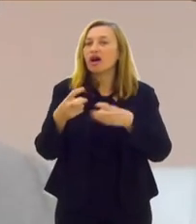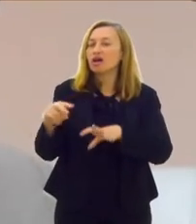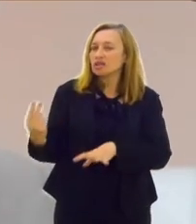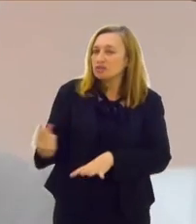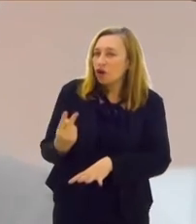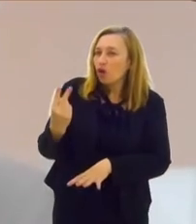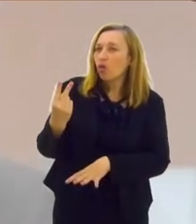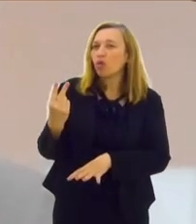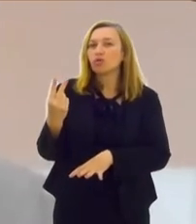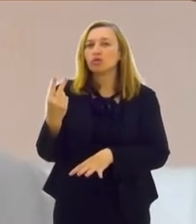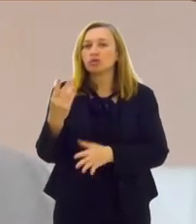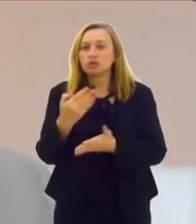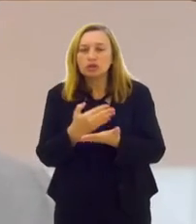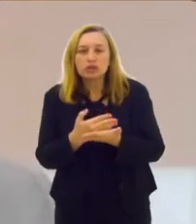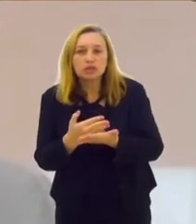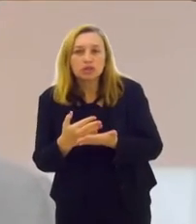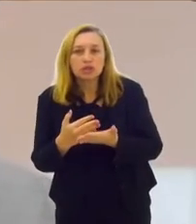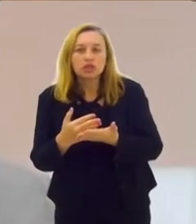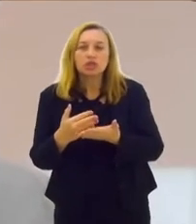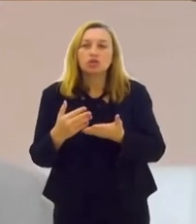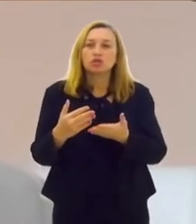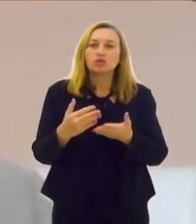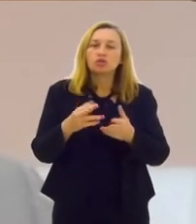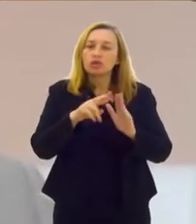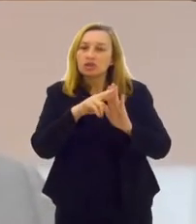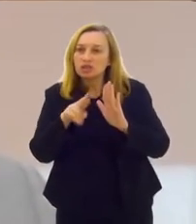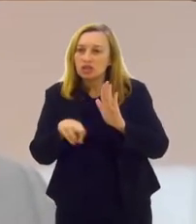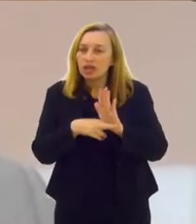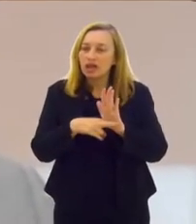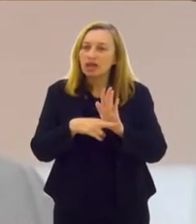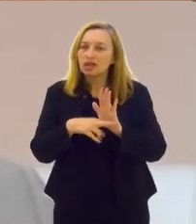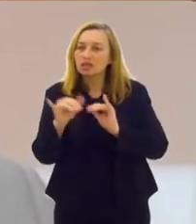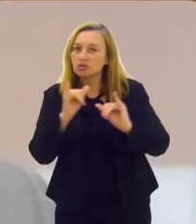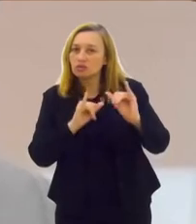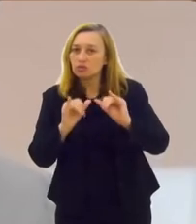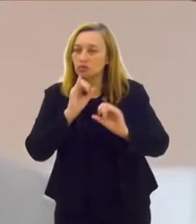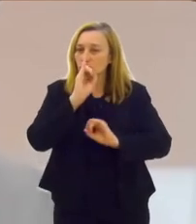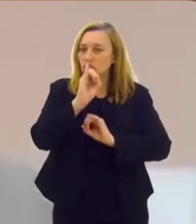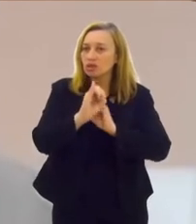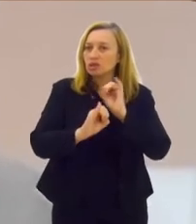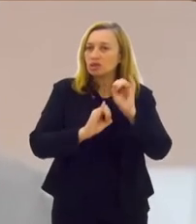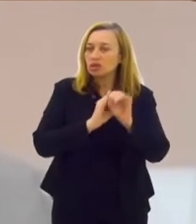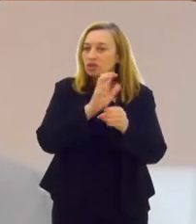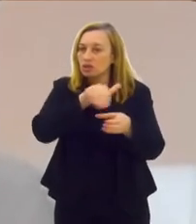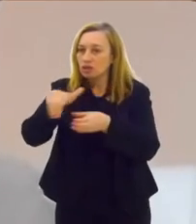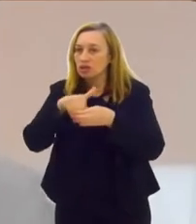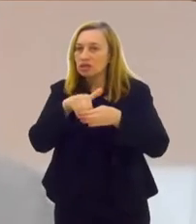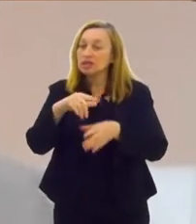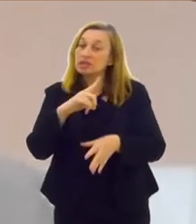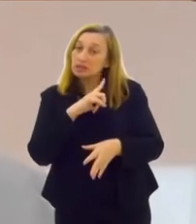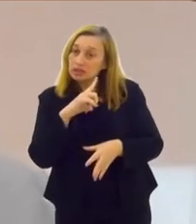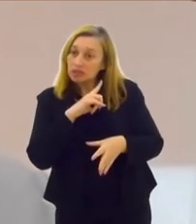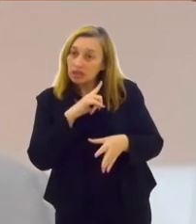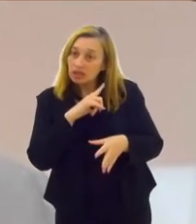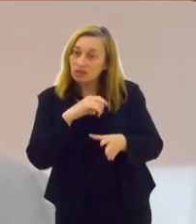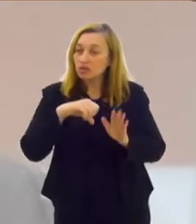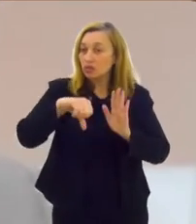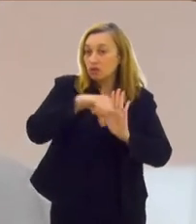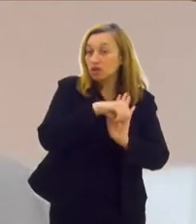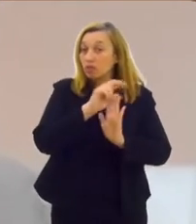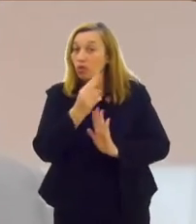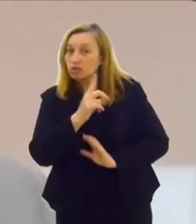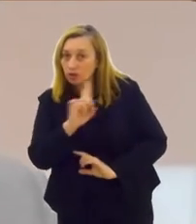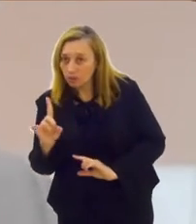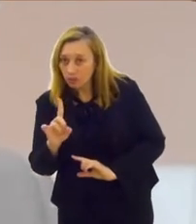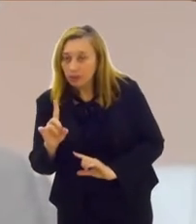desses valores, desses princípios que informam as nossas eleições, se houve ou não algum ilícito em